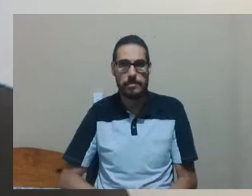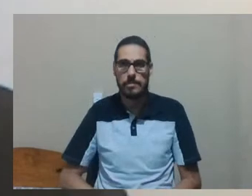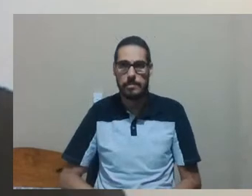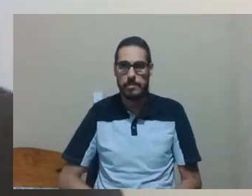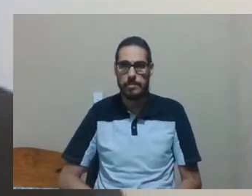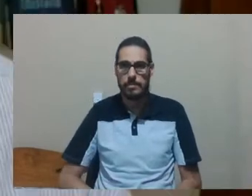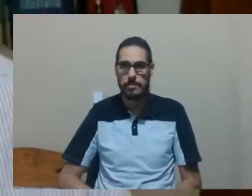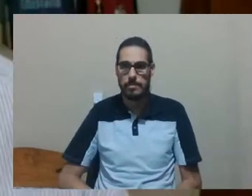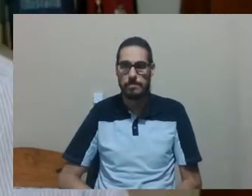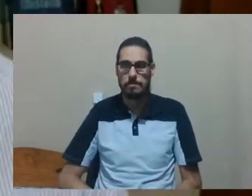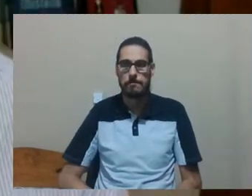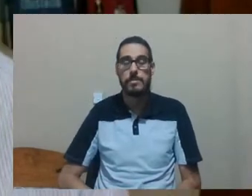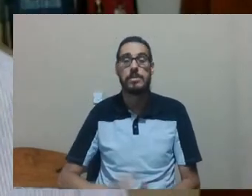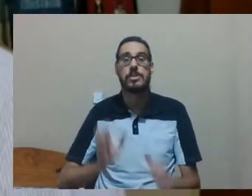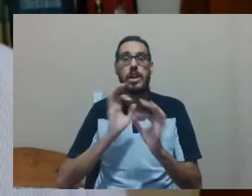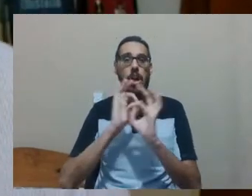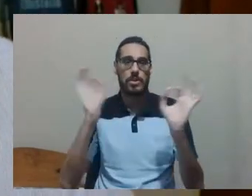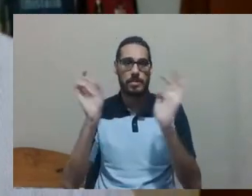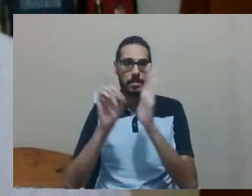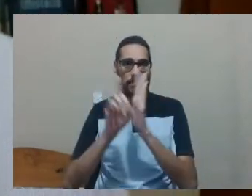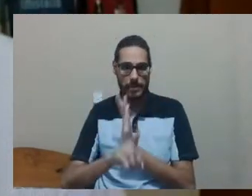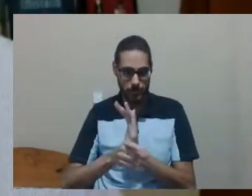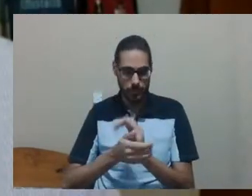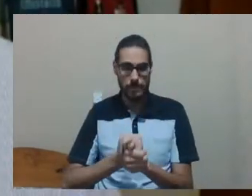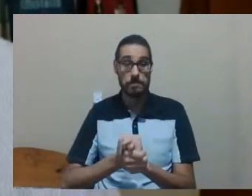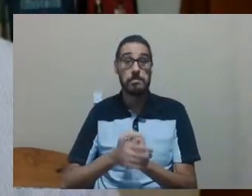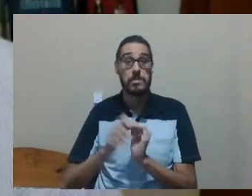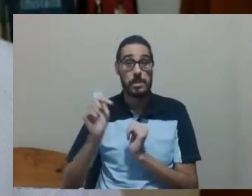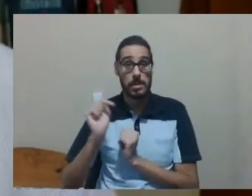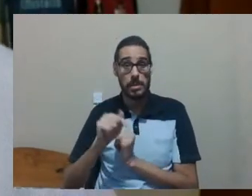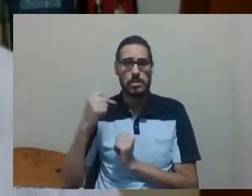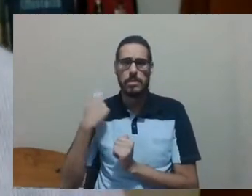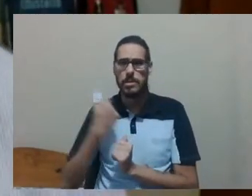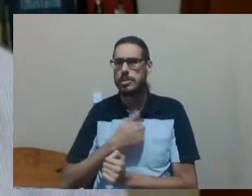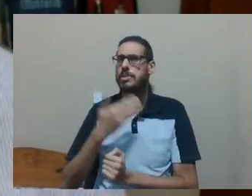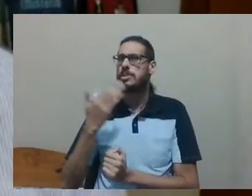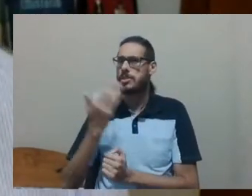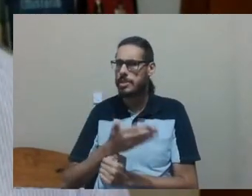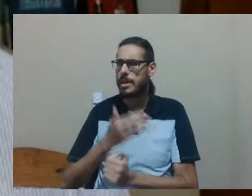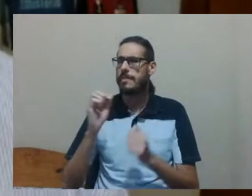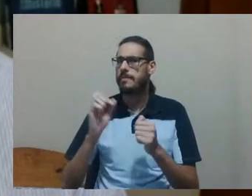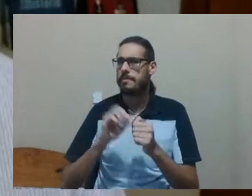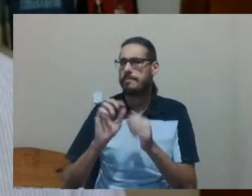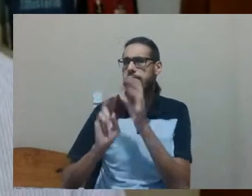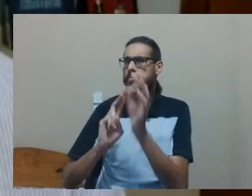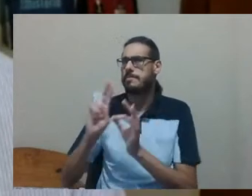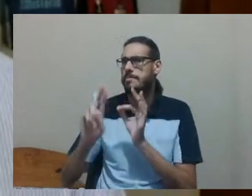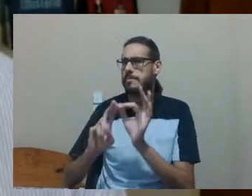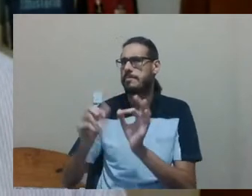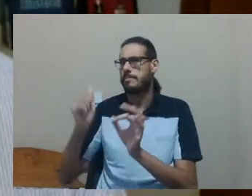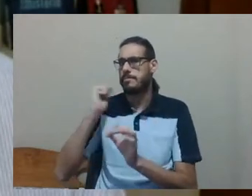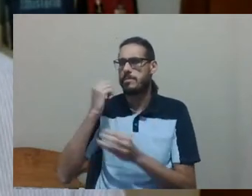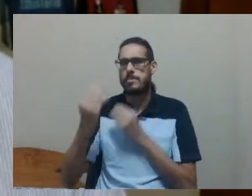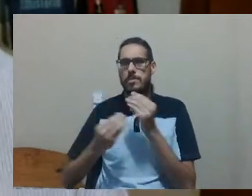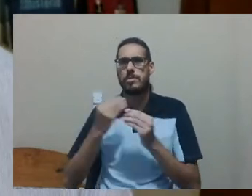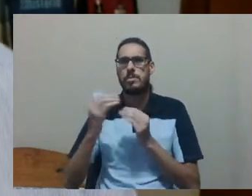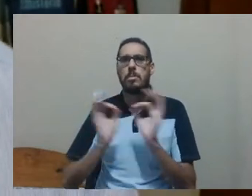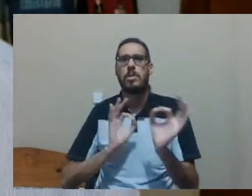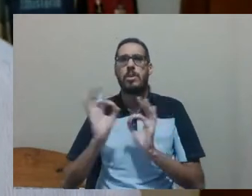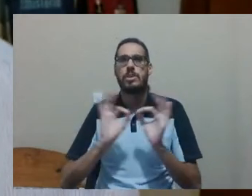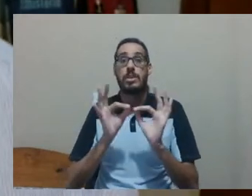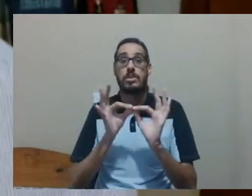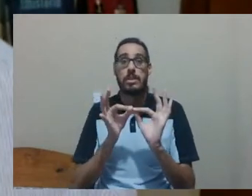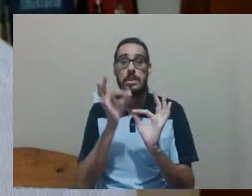Ótima pergunta. Isso a gente faz exatamente há muito tempo na UFSCar, através dos projetos de extensão,